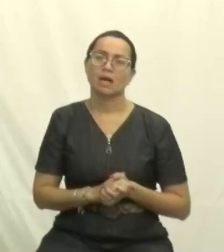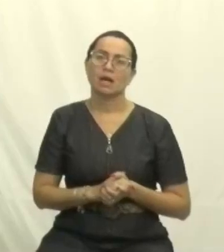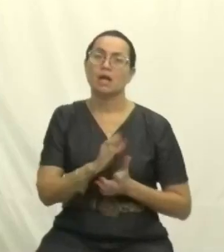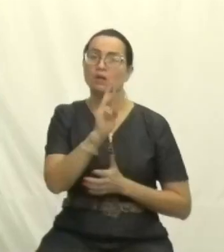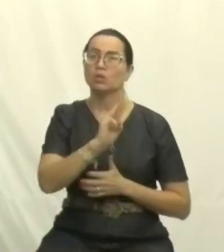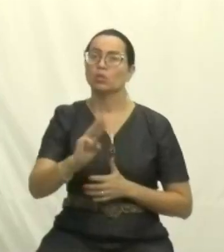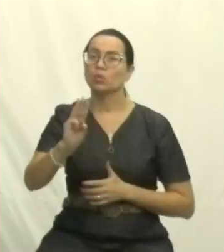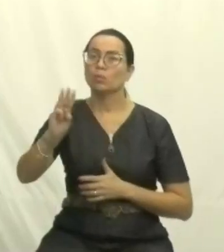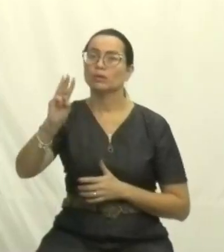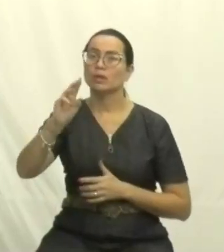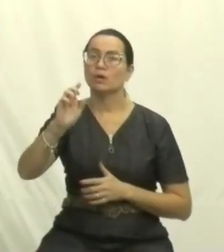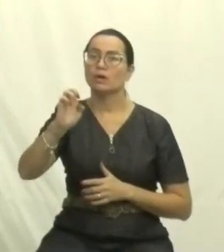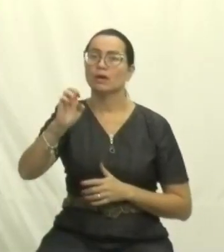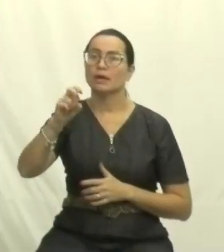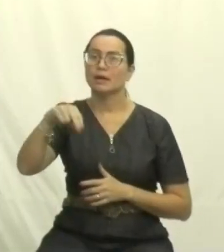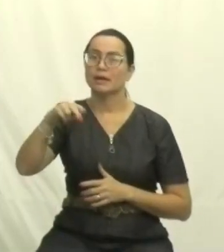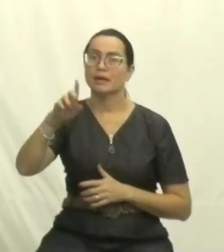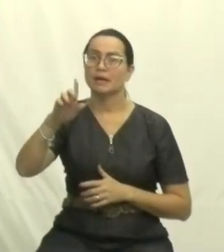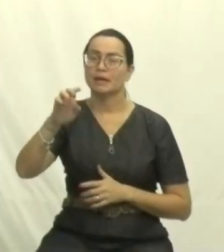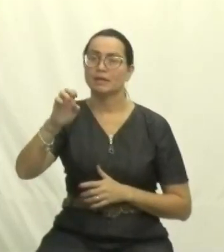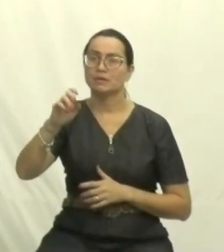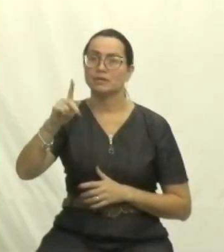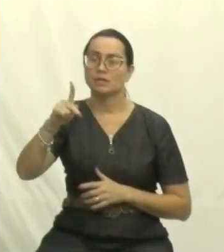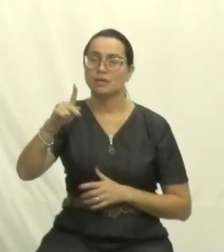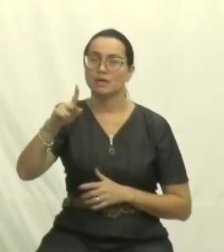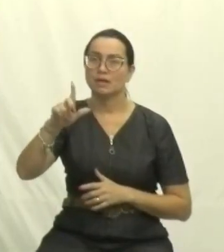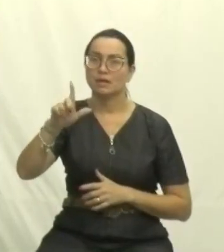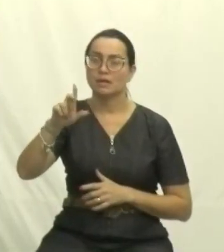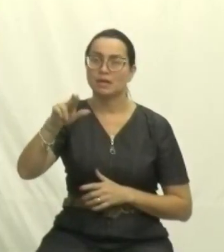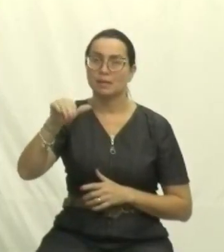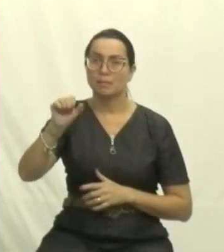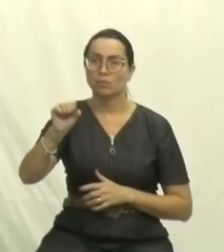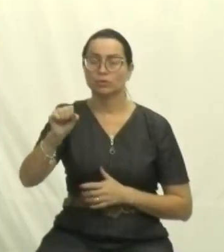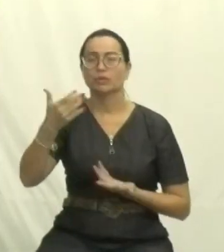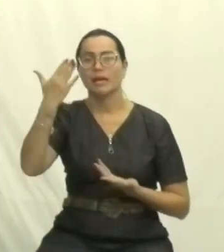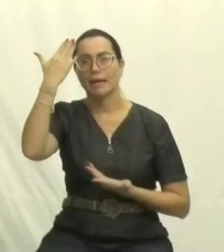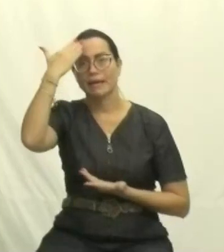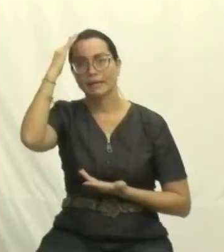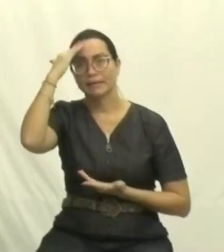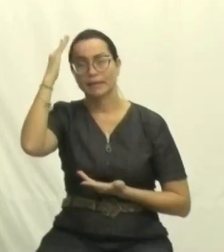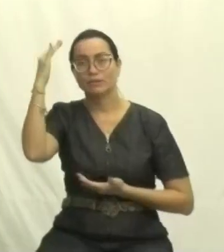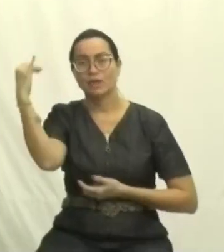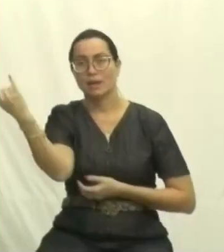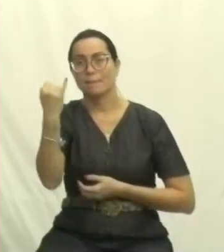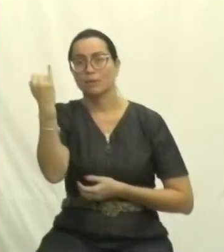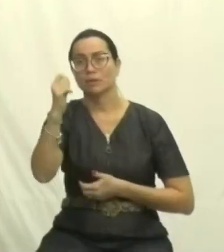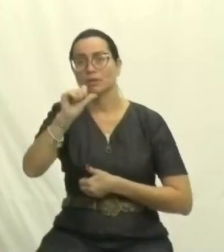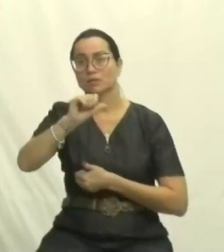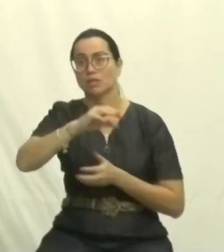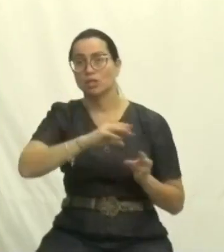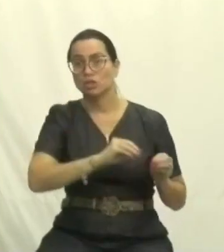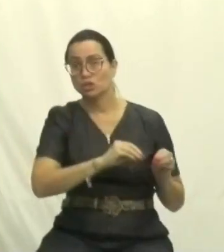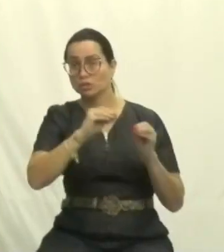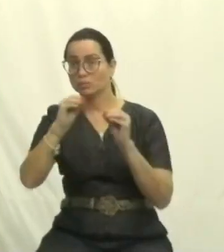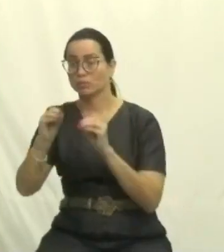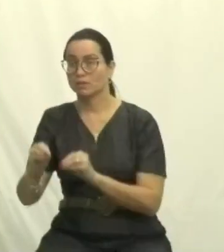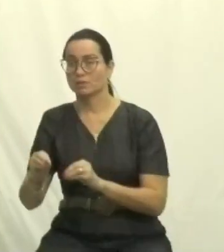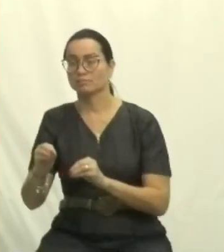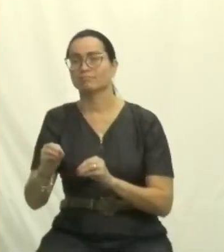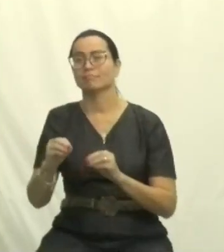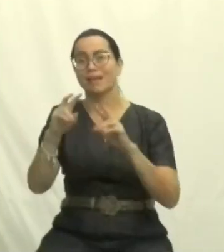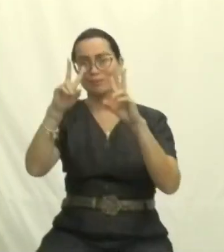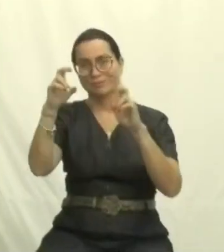social reconhece a necessidade de trocar o local, que é um tema